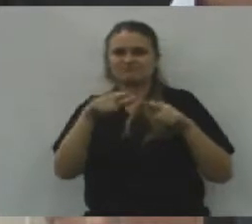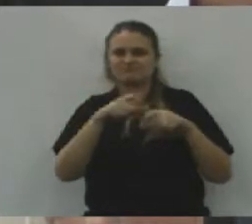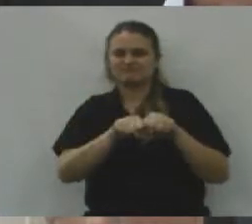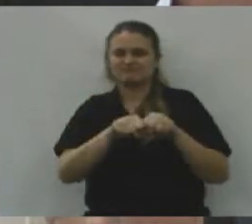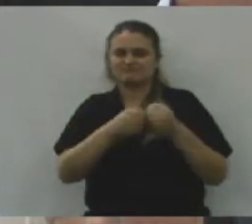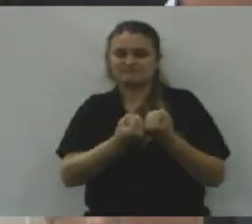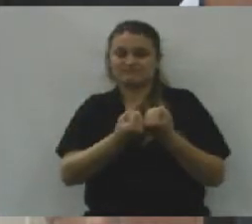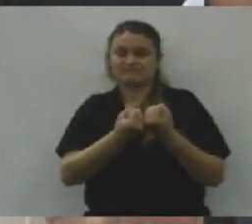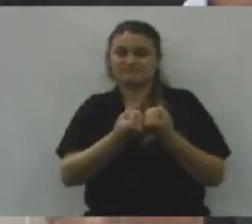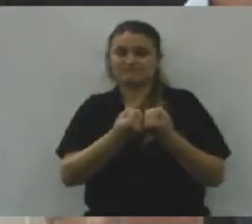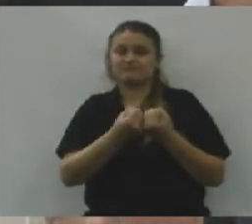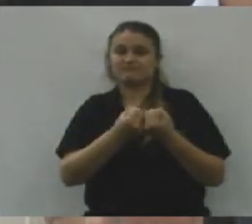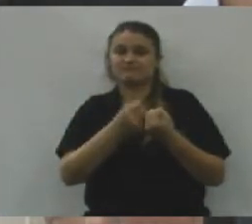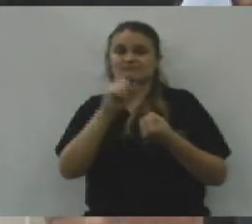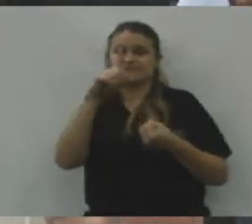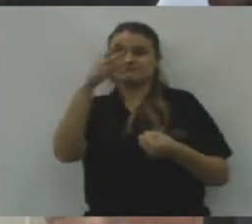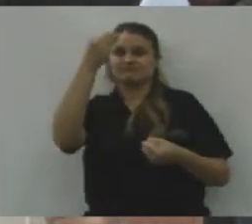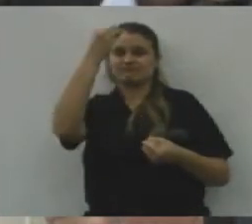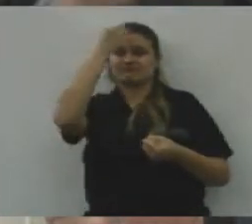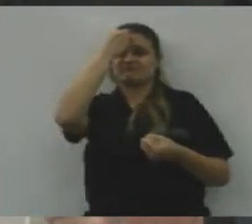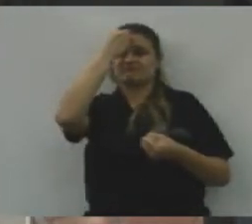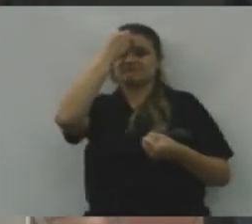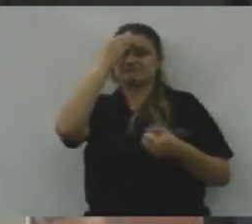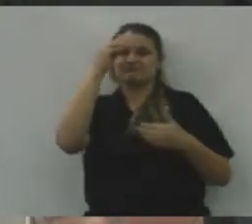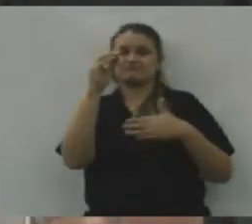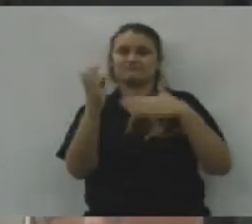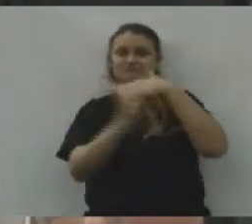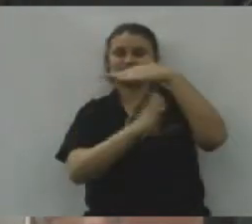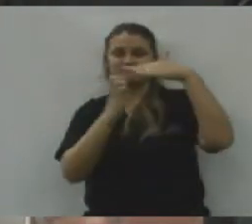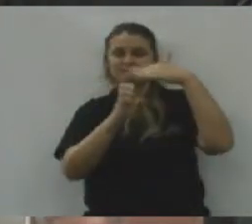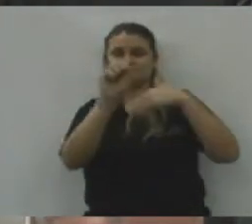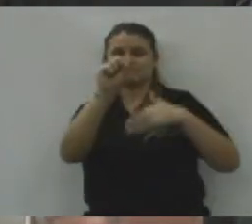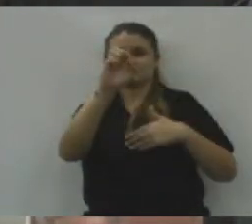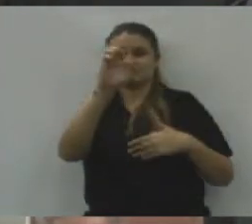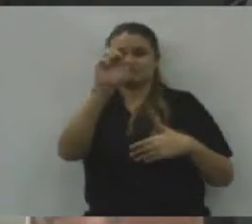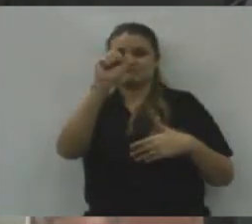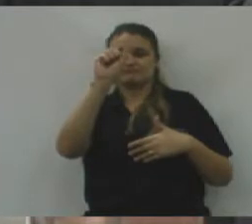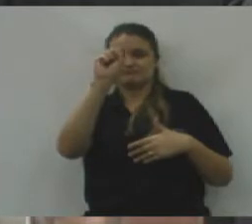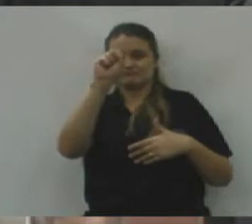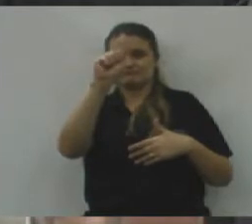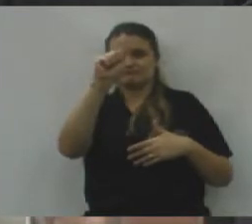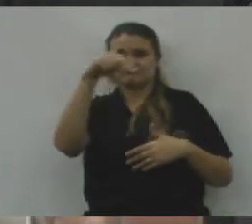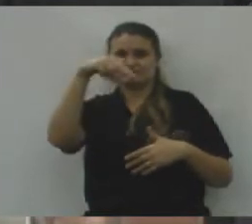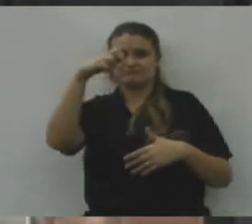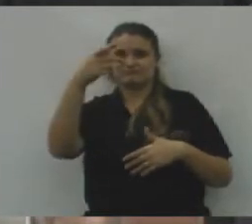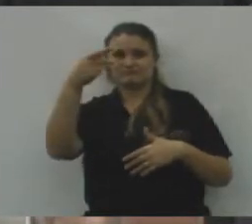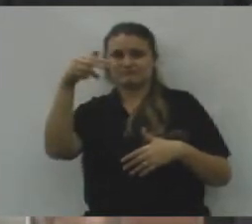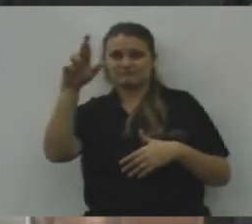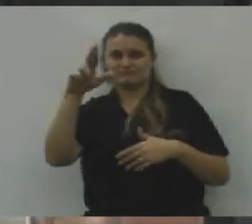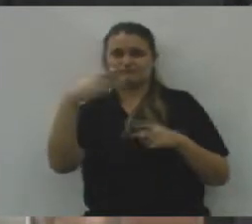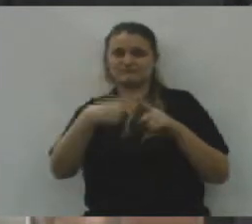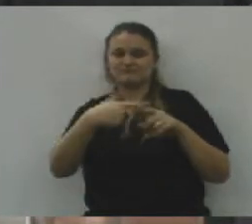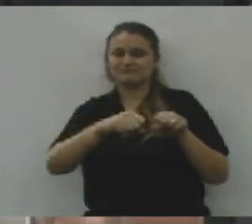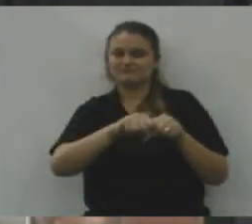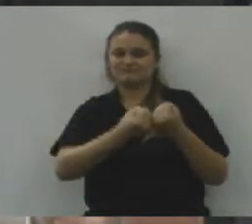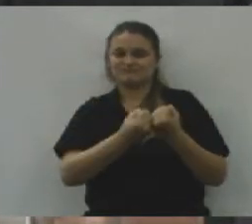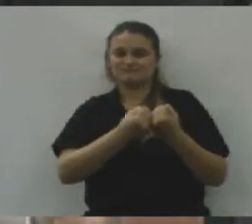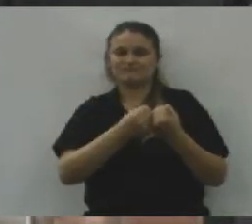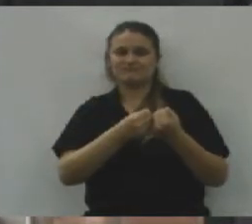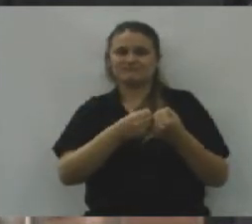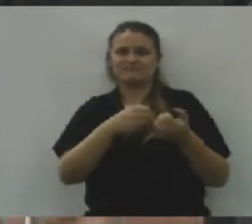quebrou, colocaram um tubo de 40, onde era para pôr, emendaram no de 60, depois tiveram que destampar tudo o buraco, porque o vizinho